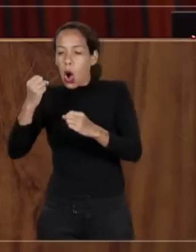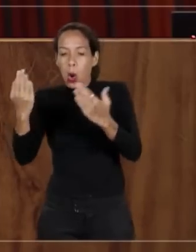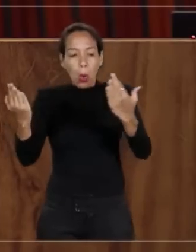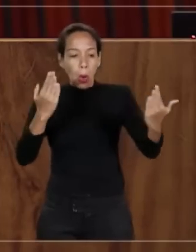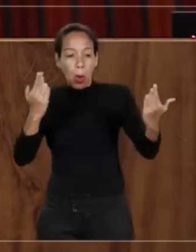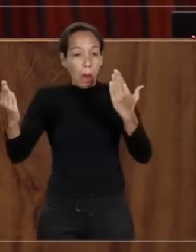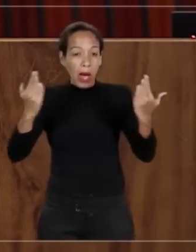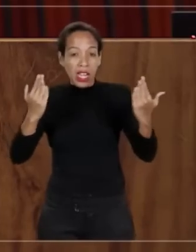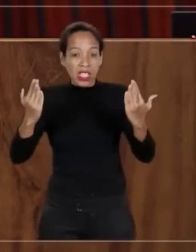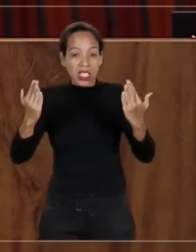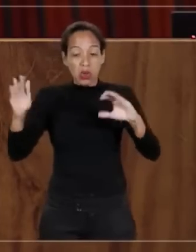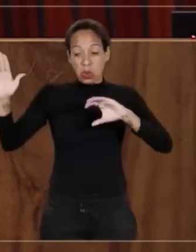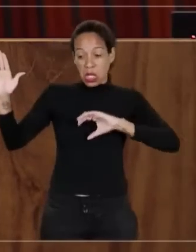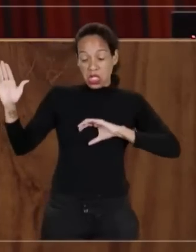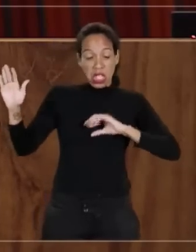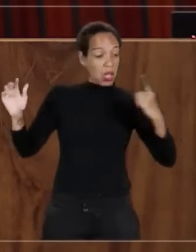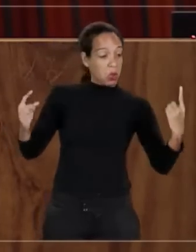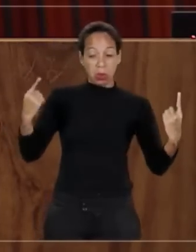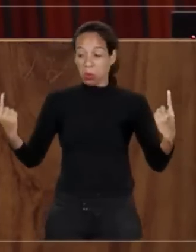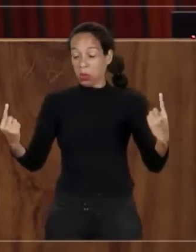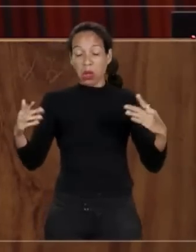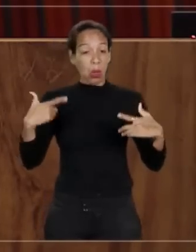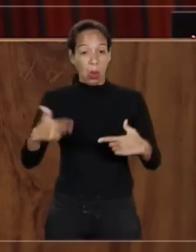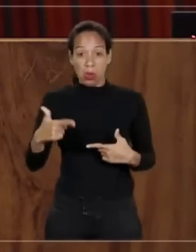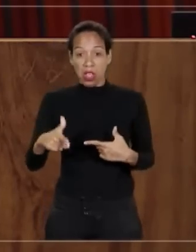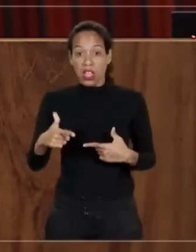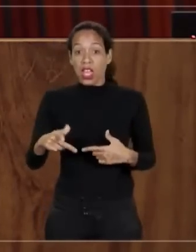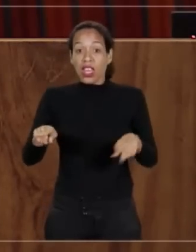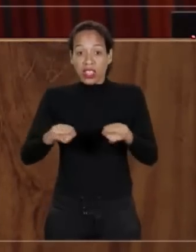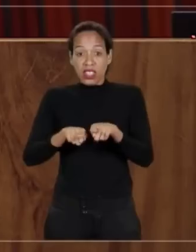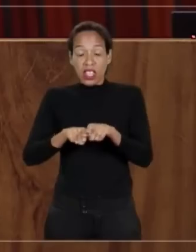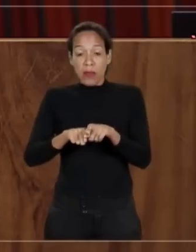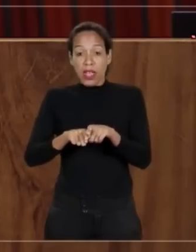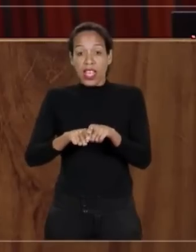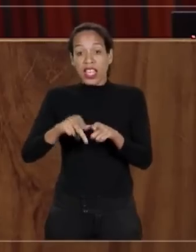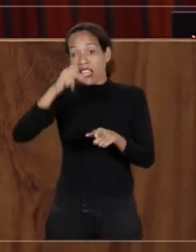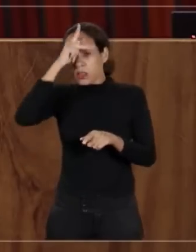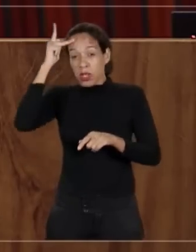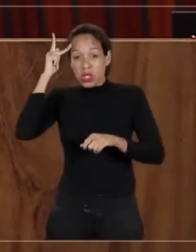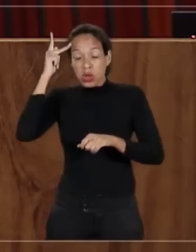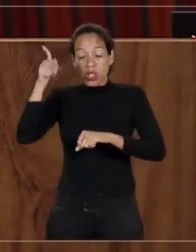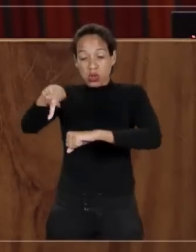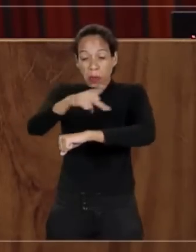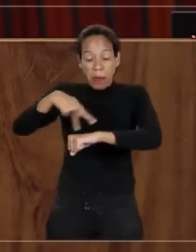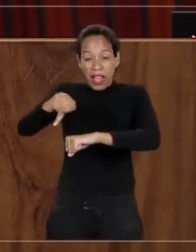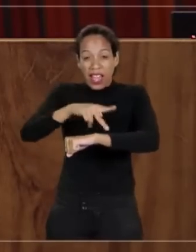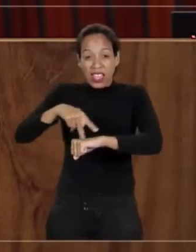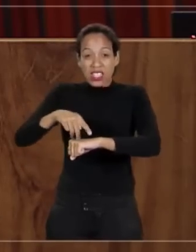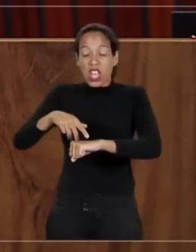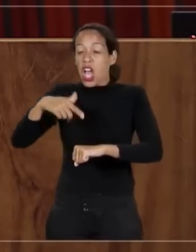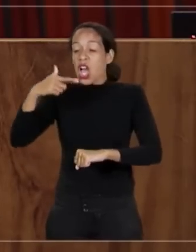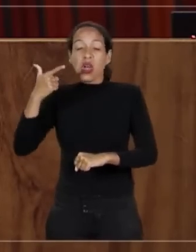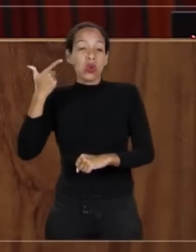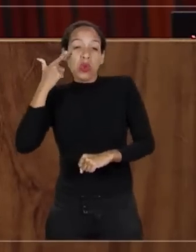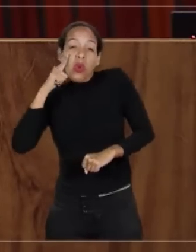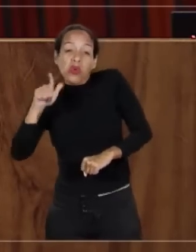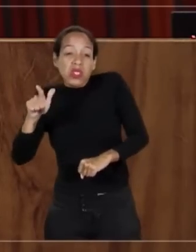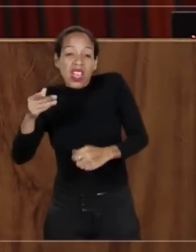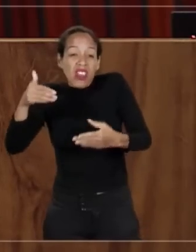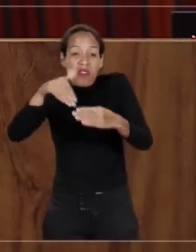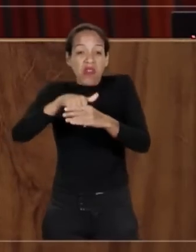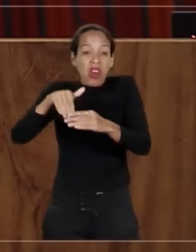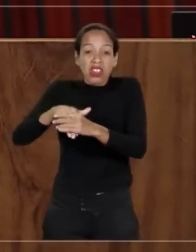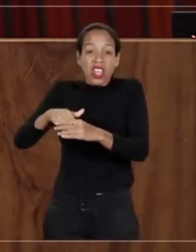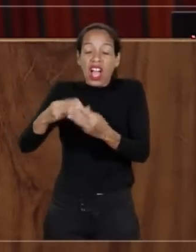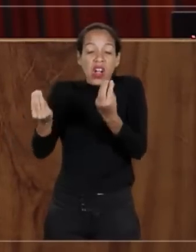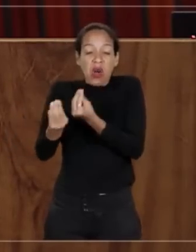entre candidaturas. Também enfatizo que os diplomatas estrangeiros, pessoas sem direito de sufrágio no Brasil, sequer em tese